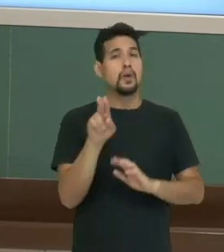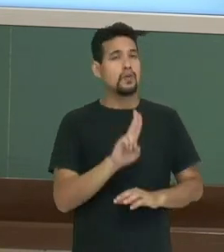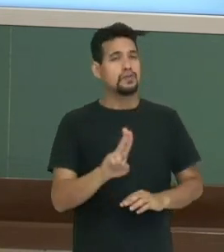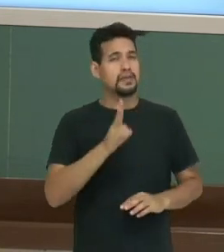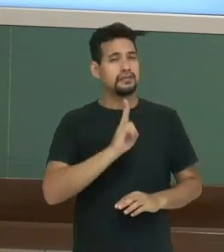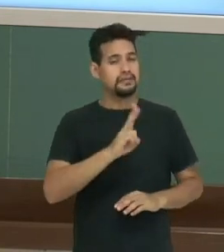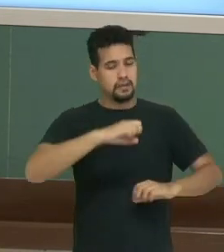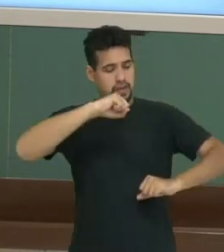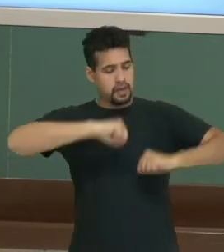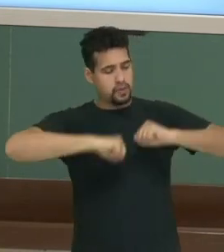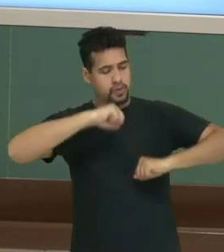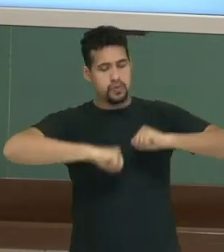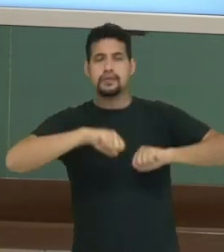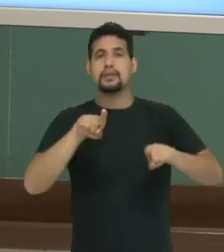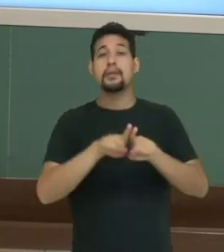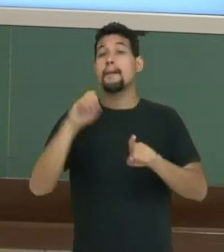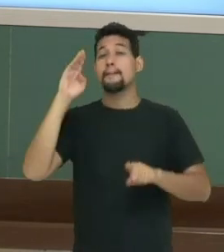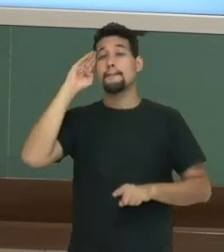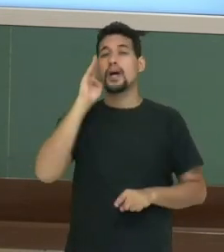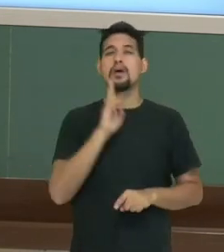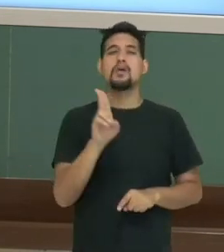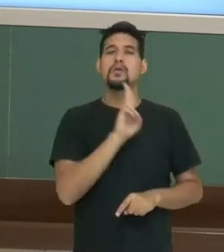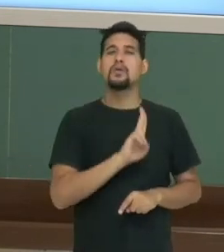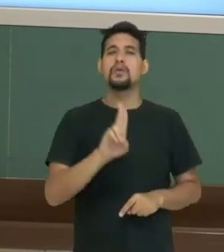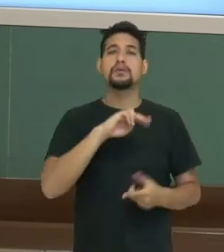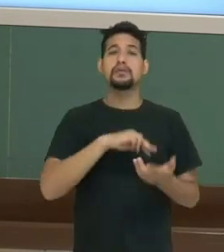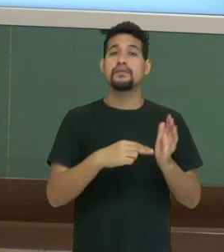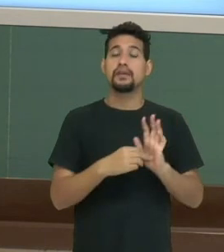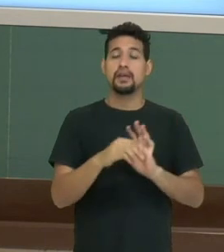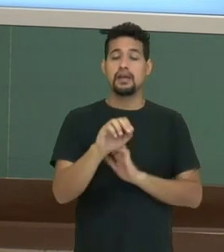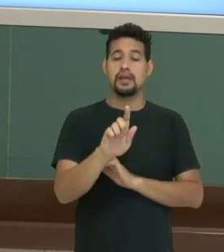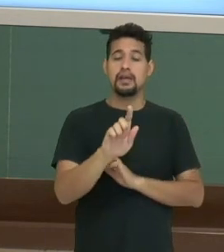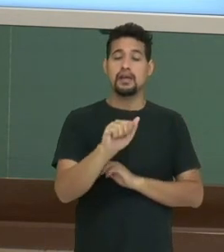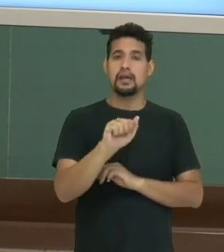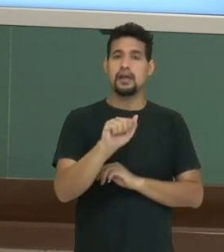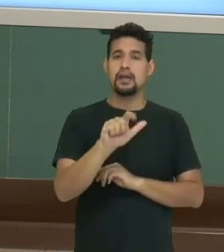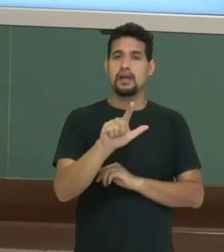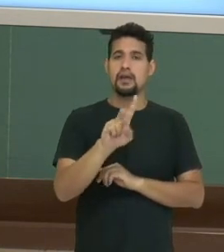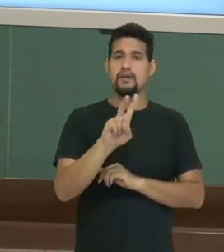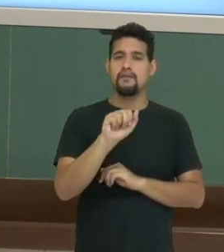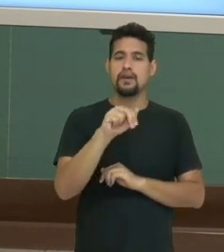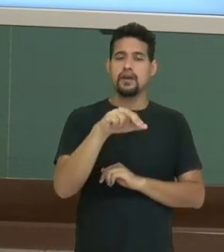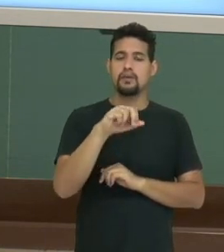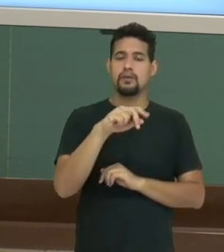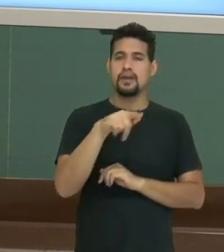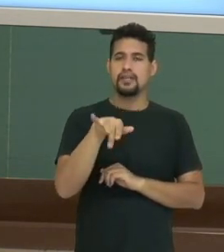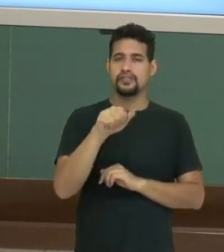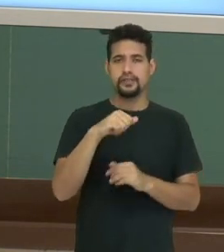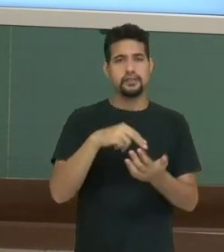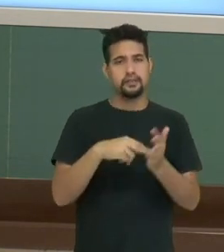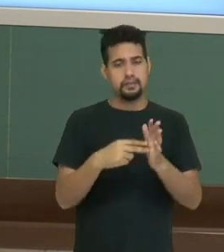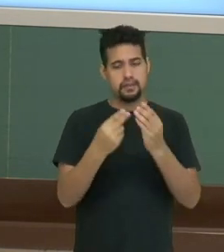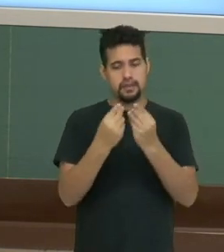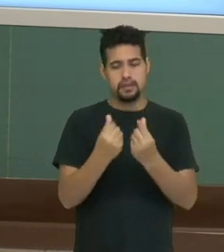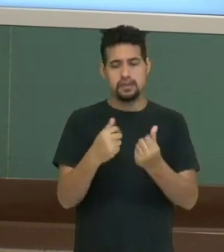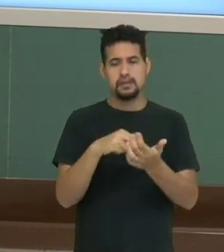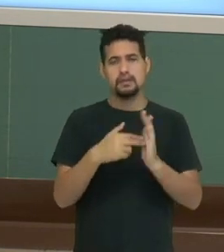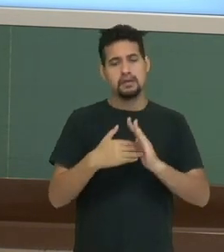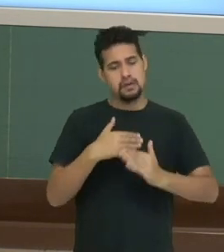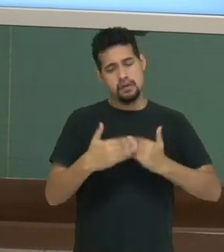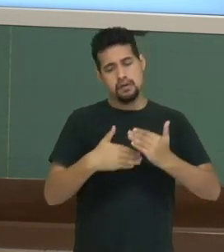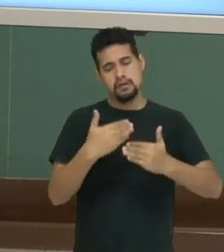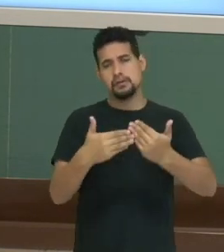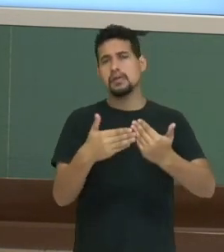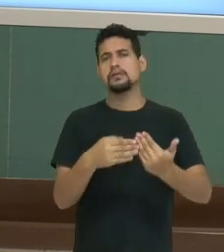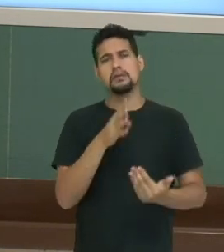na indústria e a principal aplicação, então, é na galvanoplastia, galvanização ou eletrodeposição, que é o processo